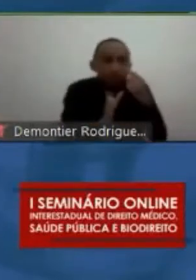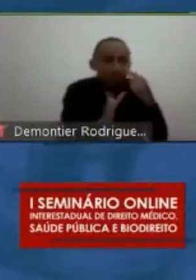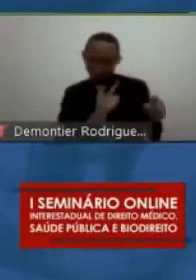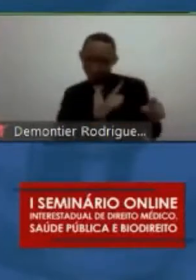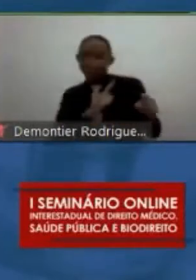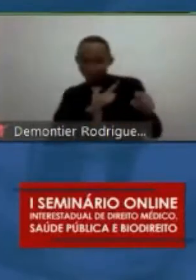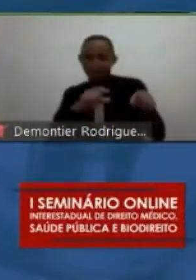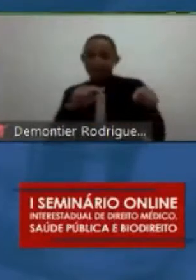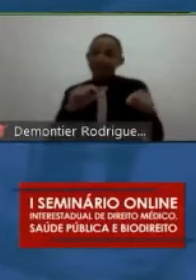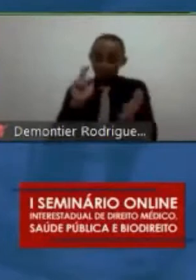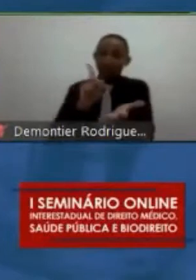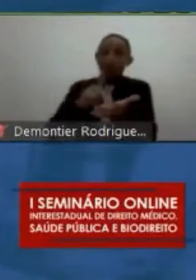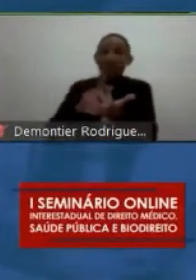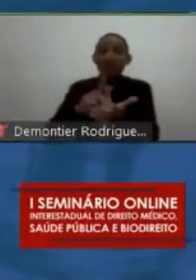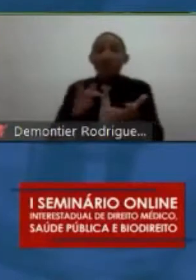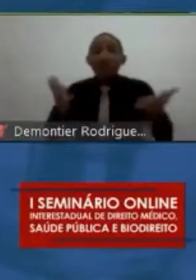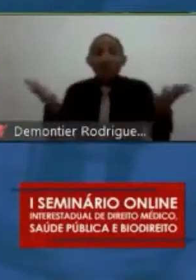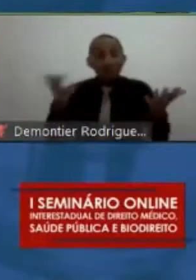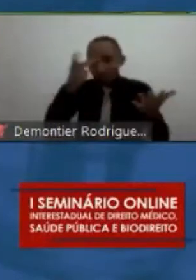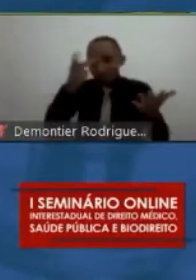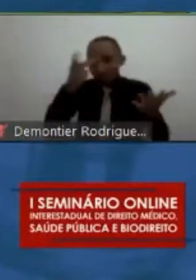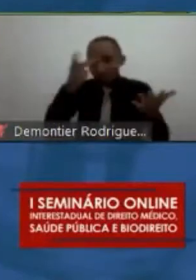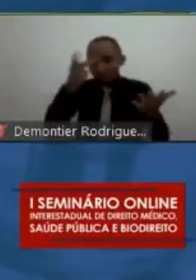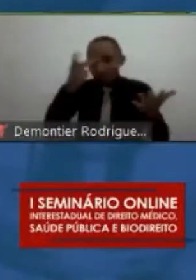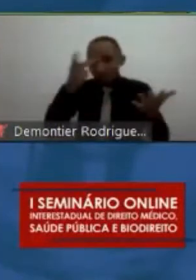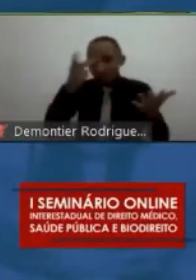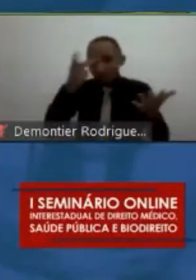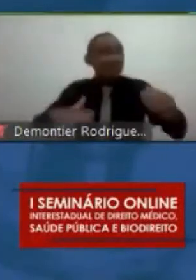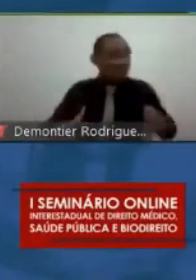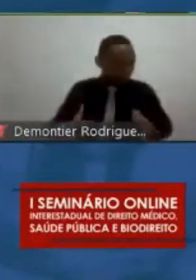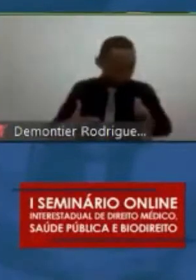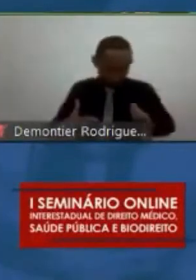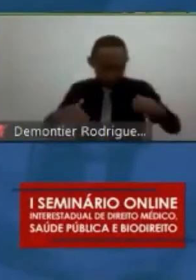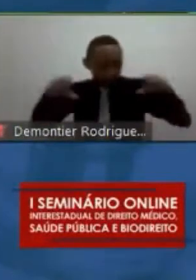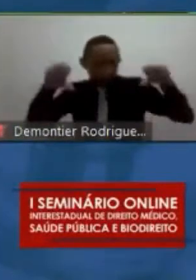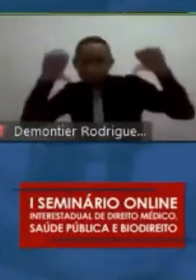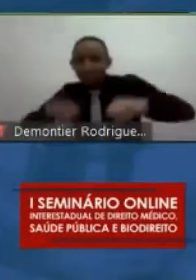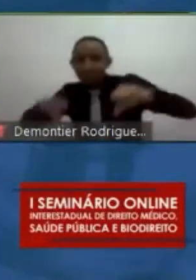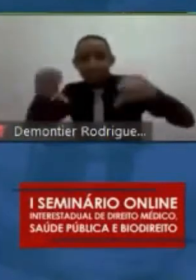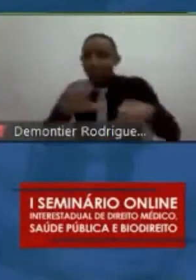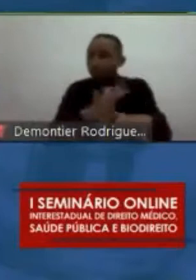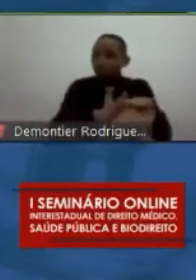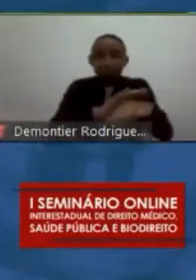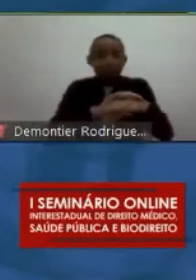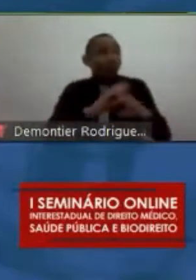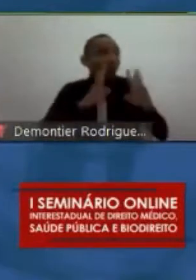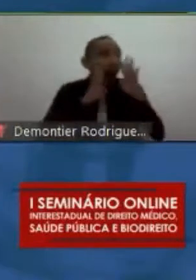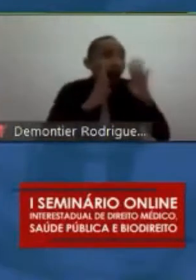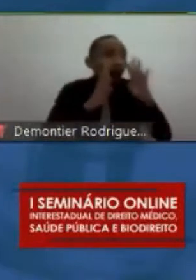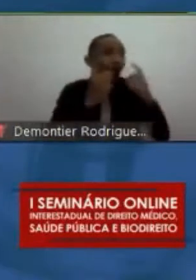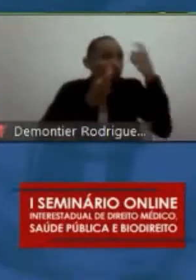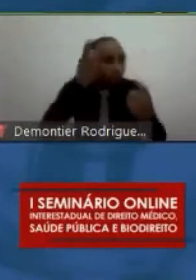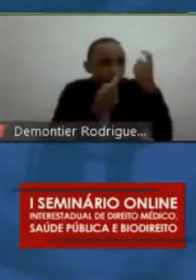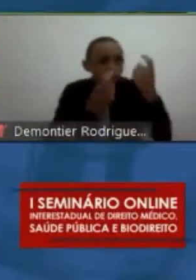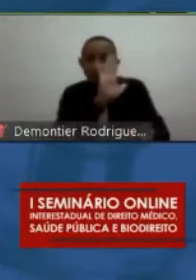estatisticamente. Então, a população já vive com exige uma atenção